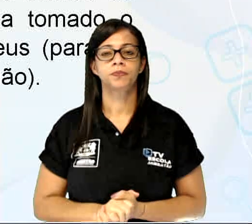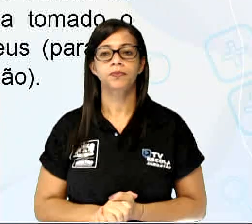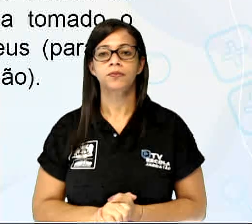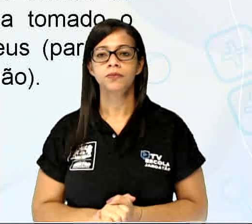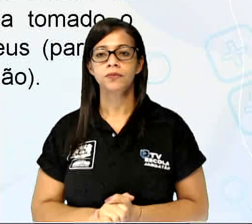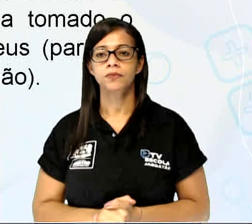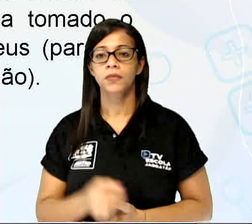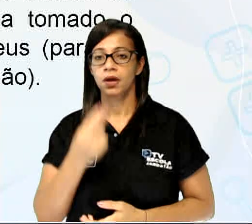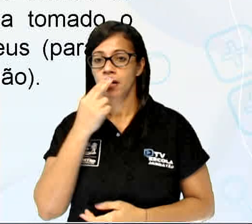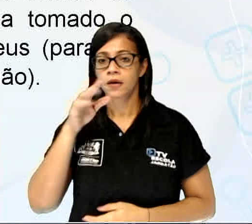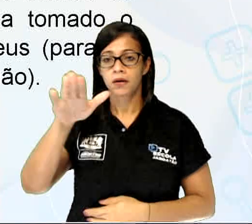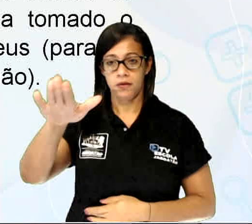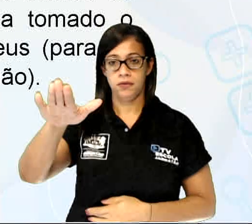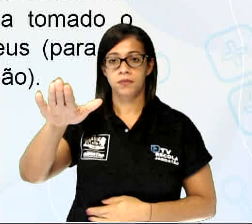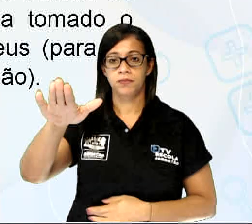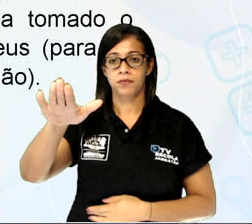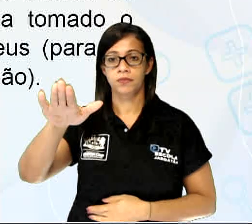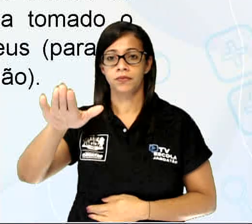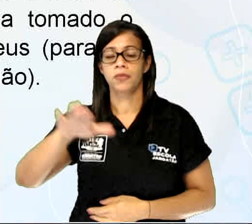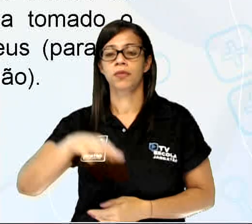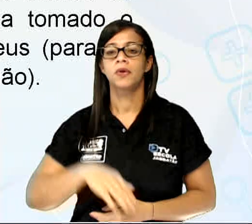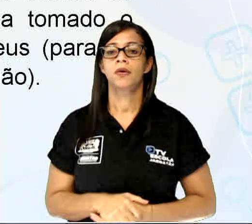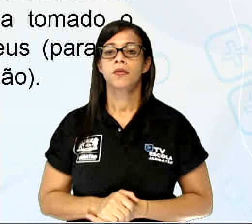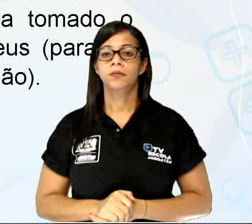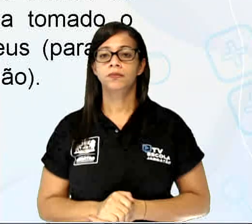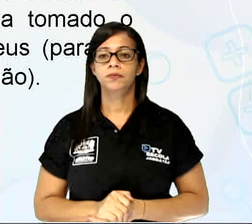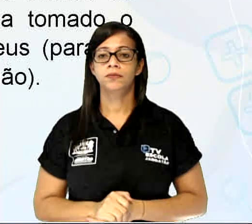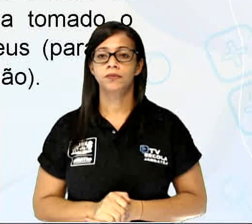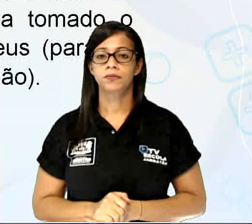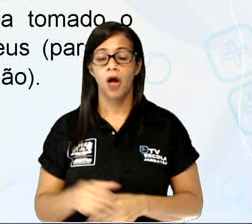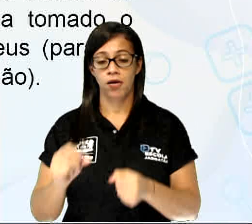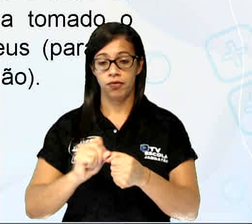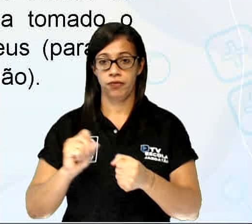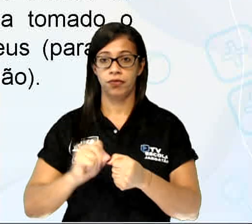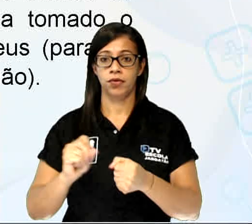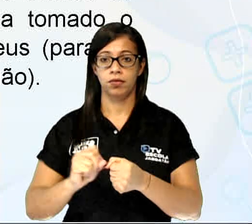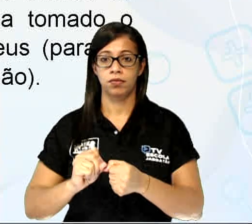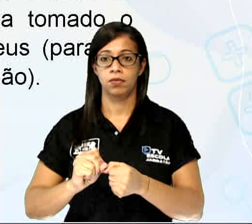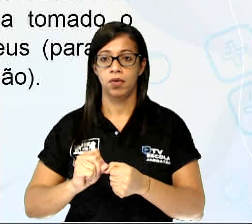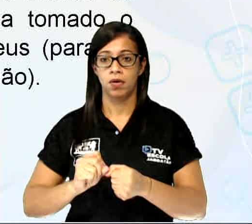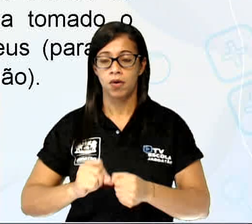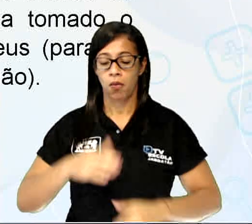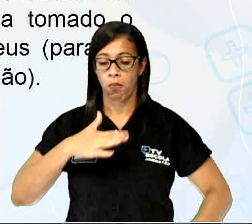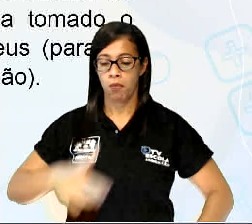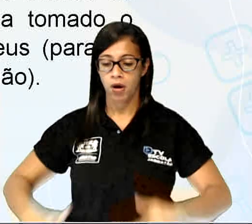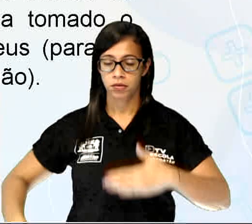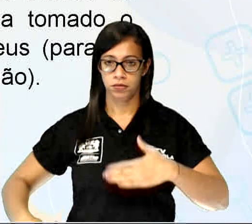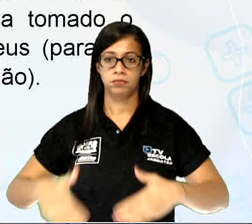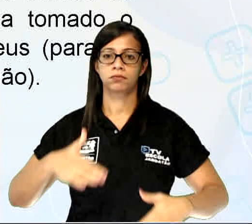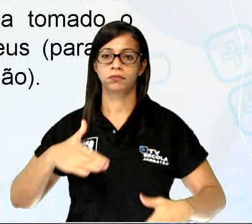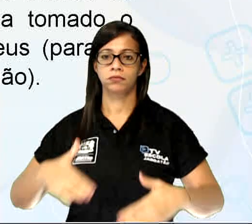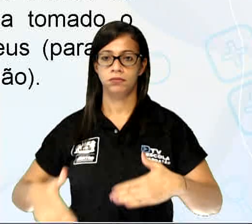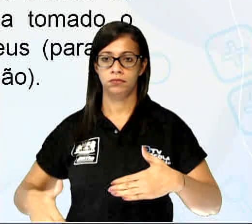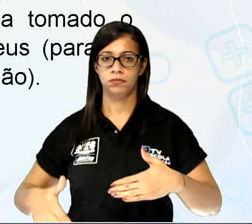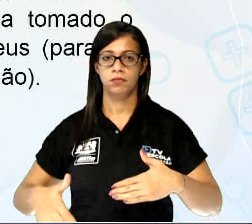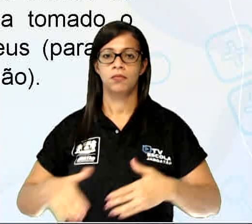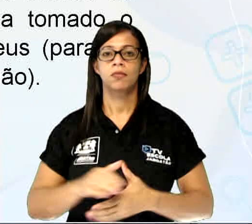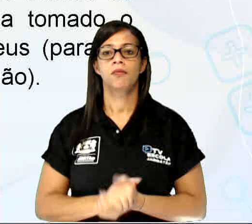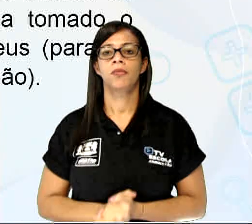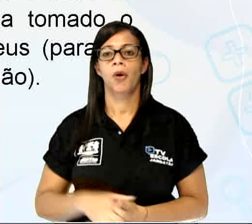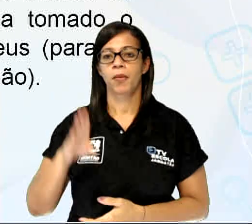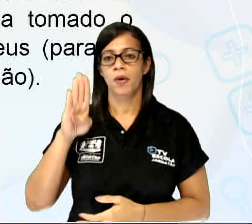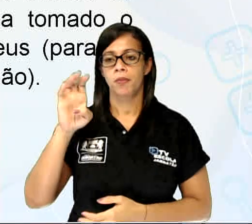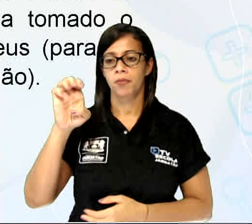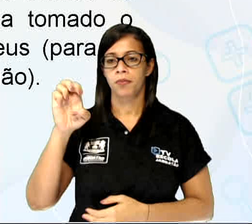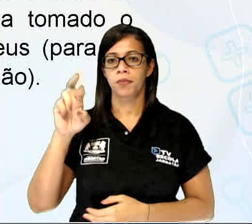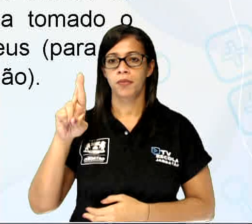tentou dar um golpe de Estado e promoveu a chamada Marcha sobre Berlim em 1923. Mas a Marcha sobre